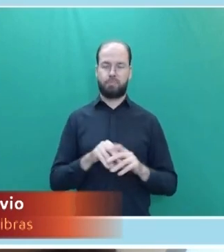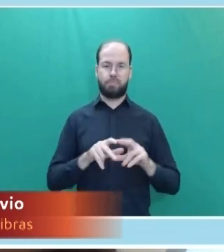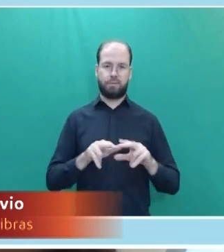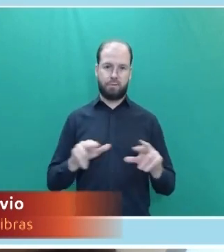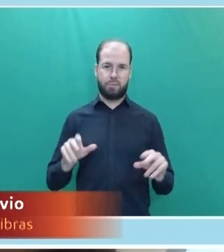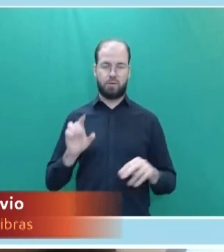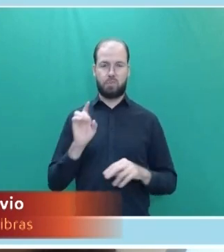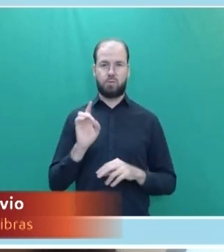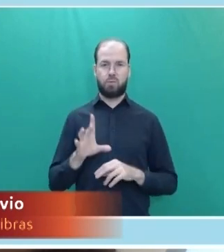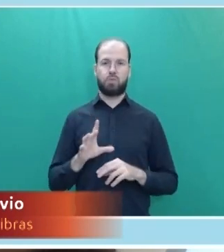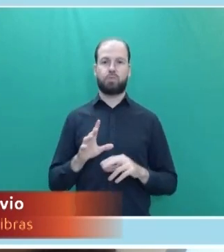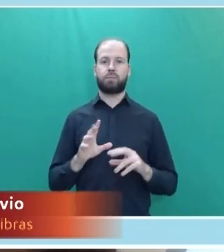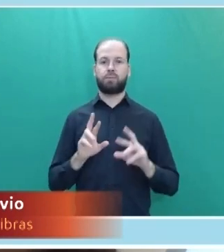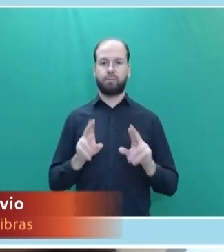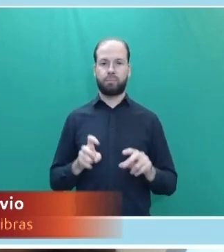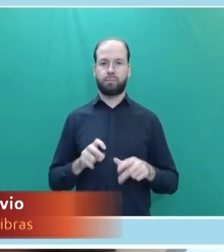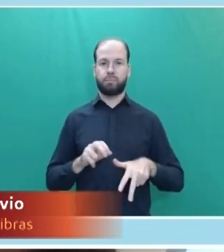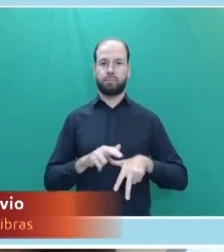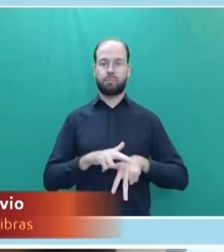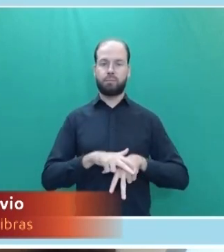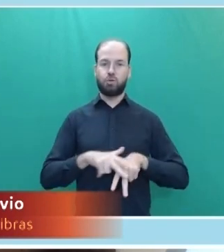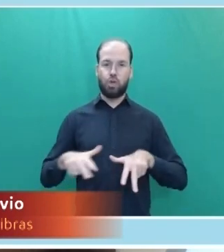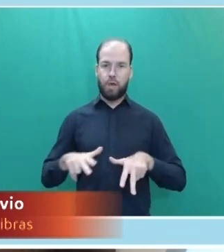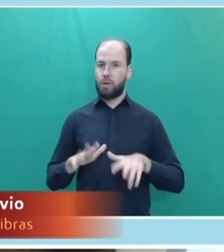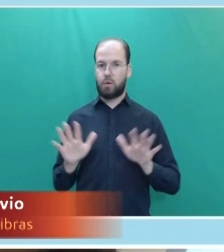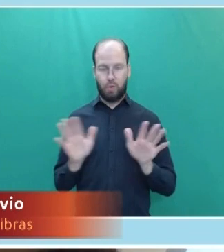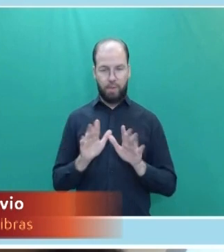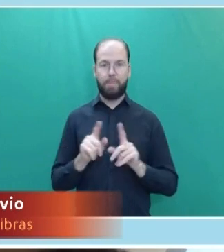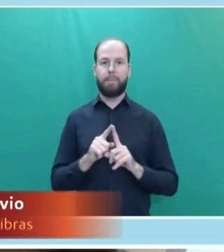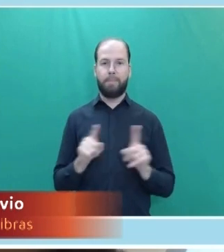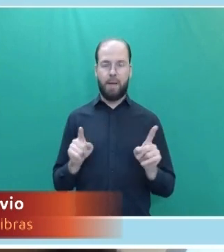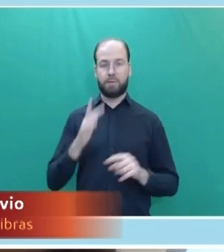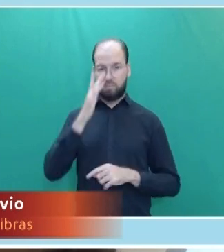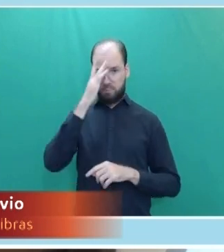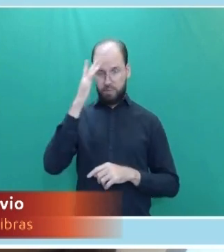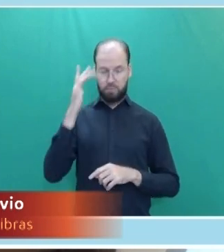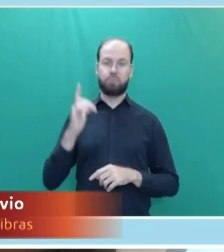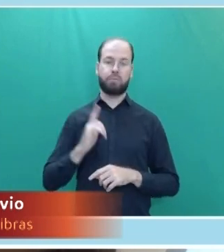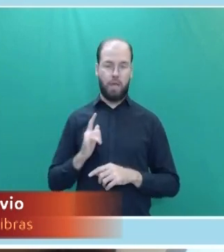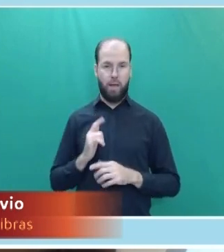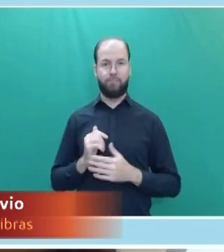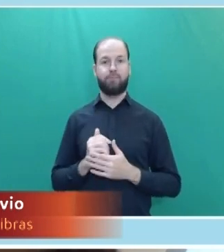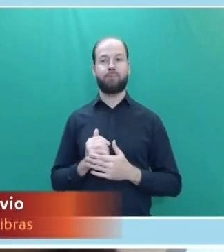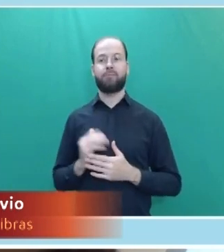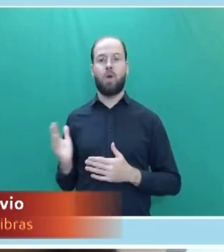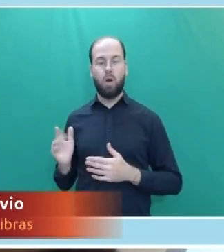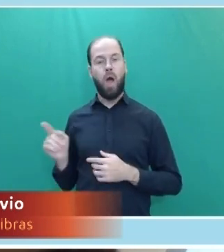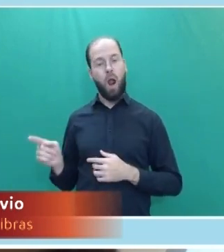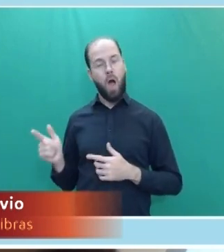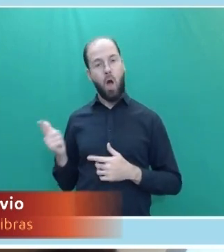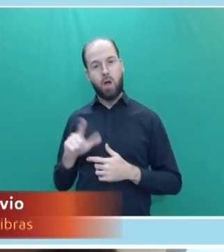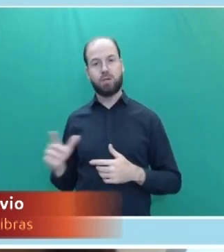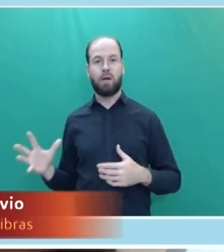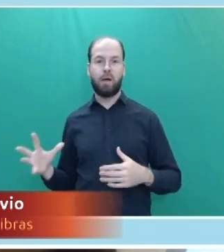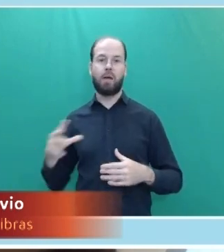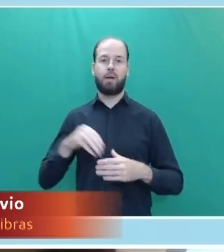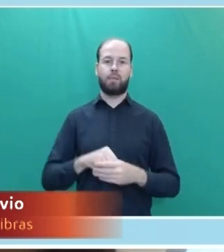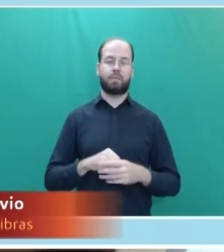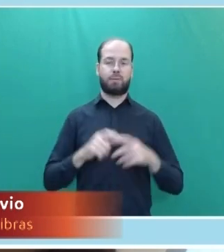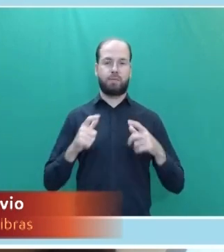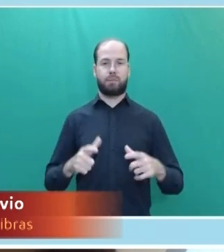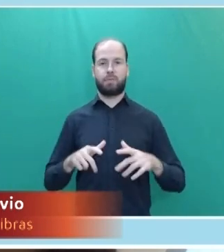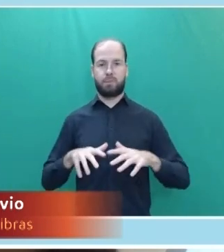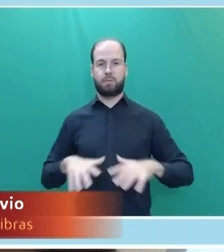com relação a gênero, mas tem muitas outras pessoas que estão à margem, para que elas possam chegar nesses espaços, né? Para que elas